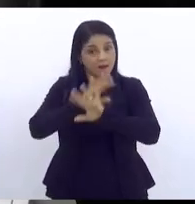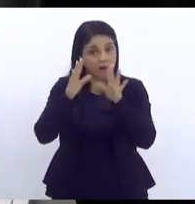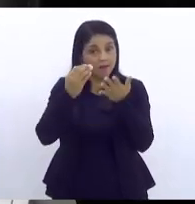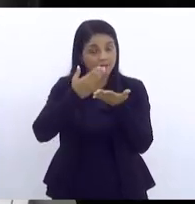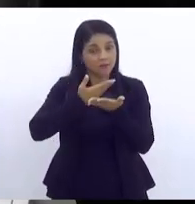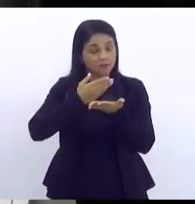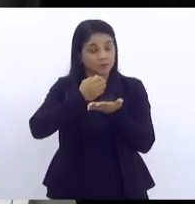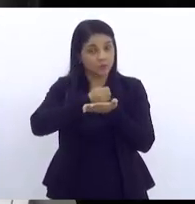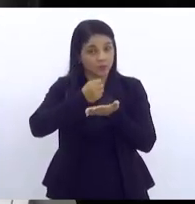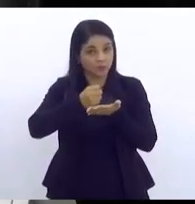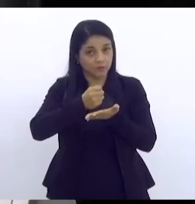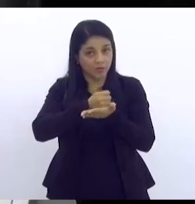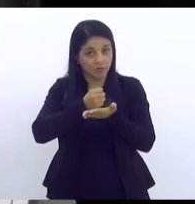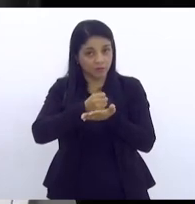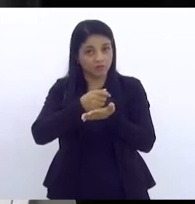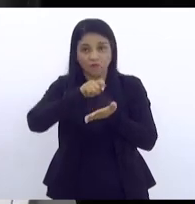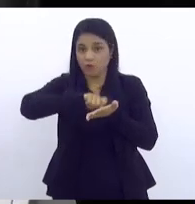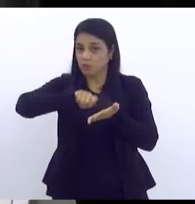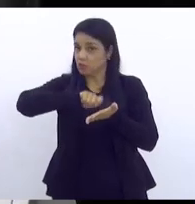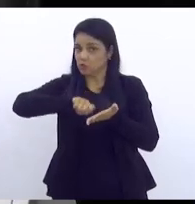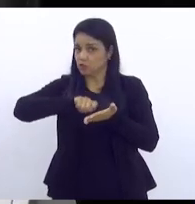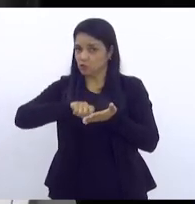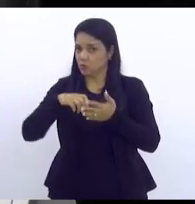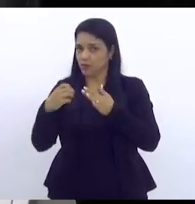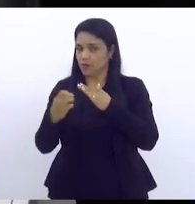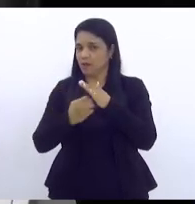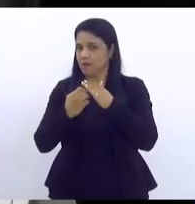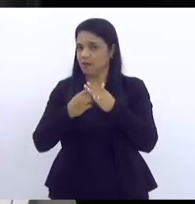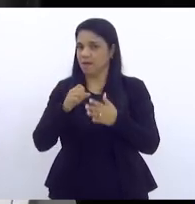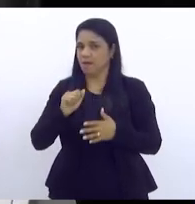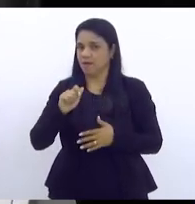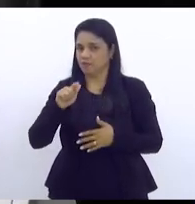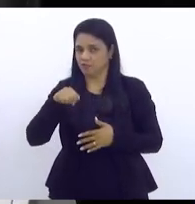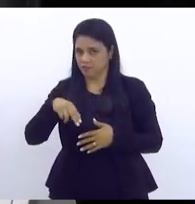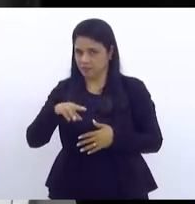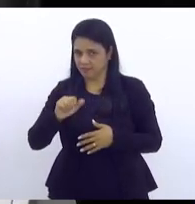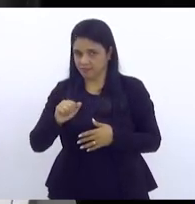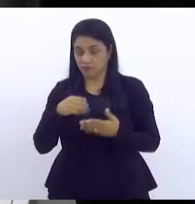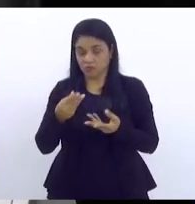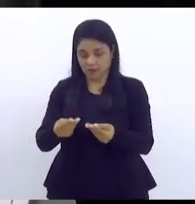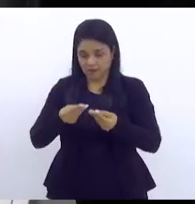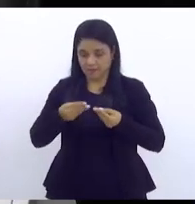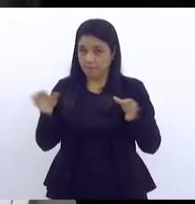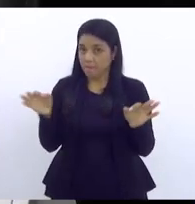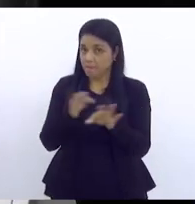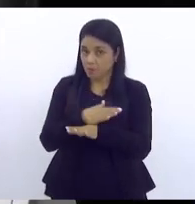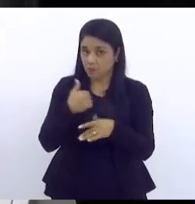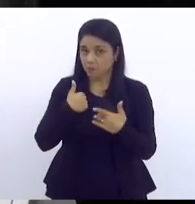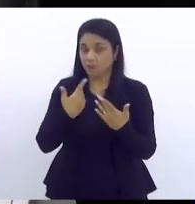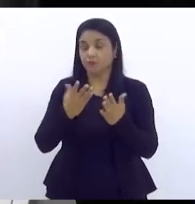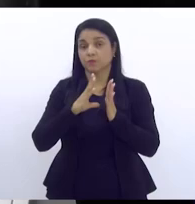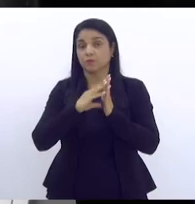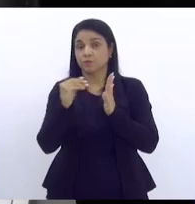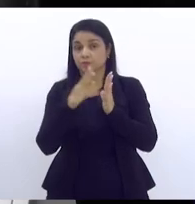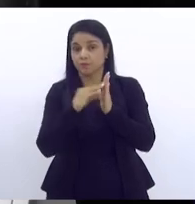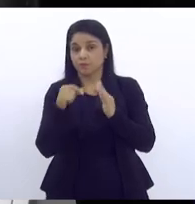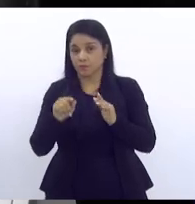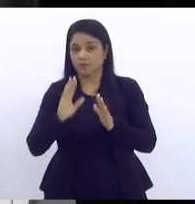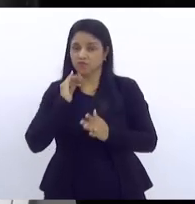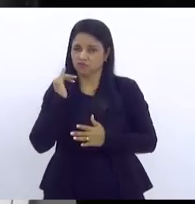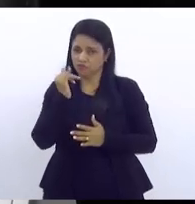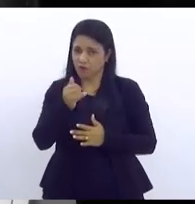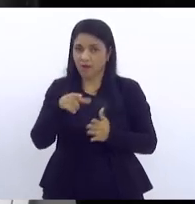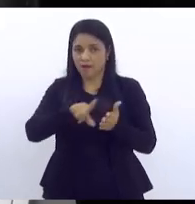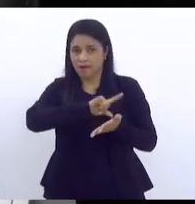inscritos pela agência a agência recebe isso tudo pronto no caso aqui da nossa modelagem conforme já foi dito pela pela